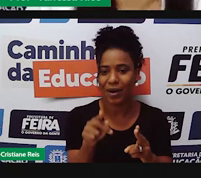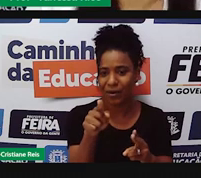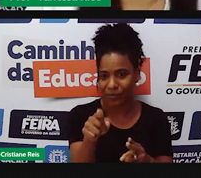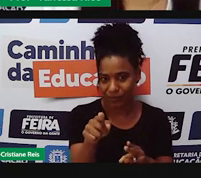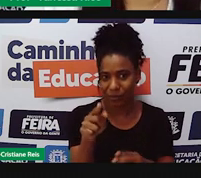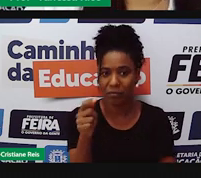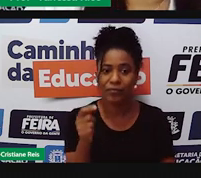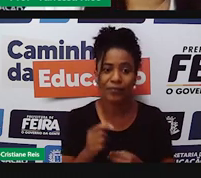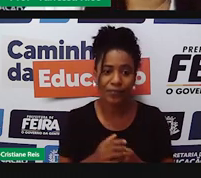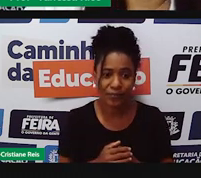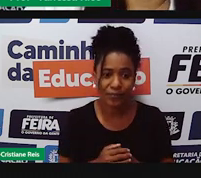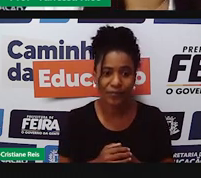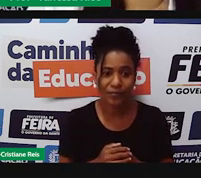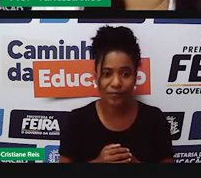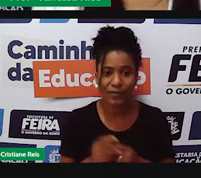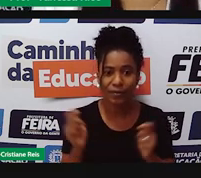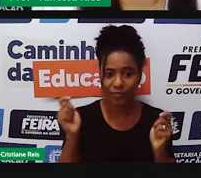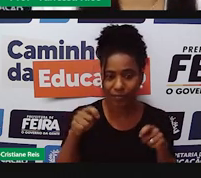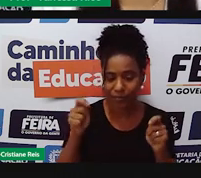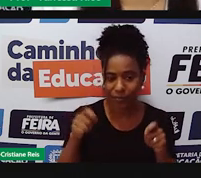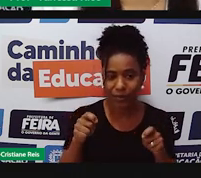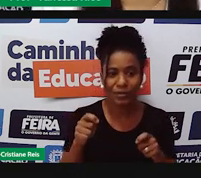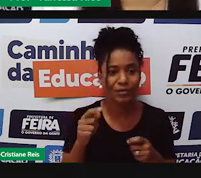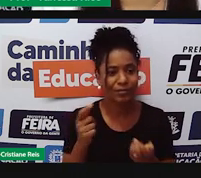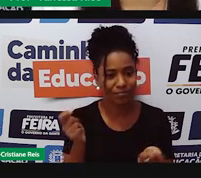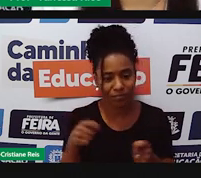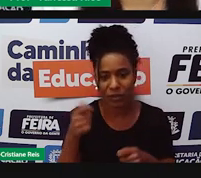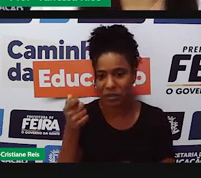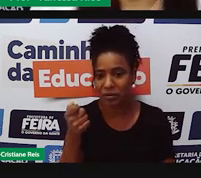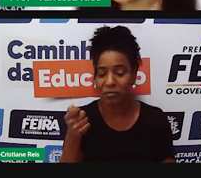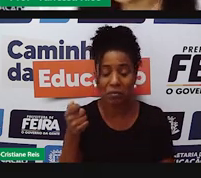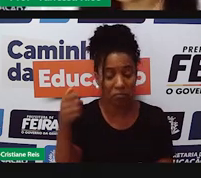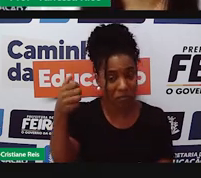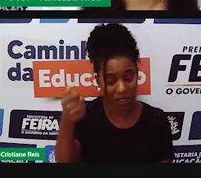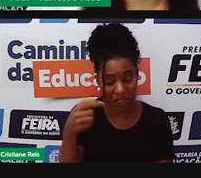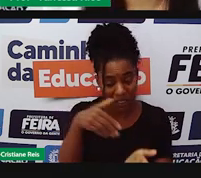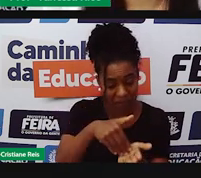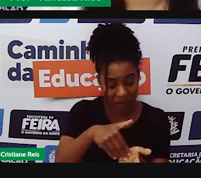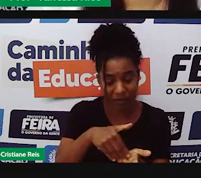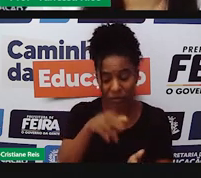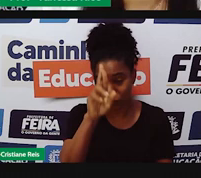ou podem também seguir direto contando até o 24.